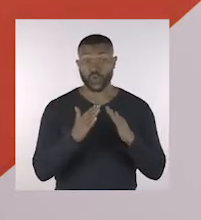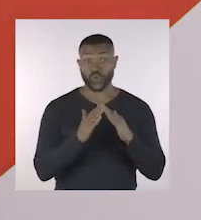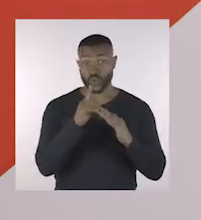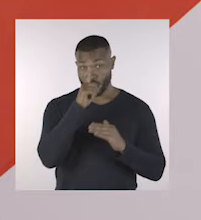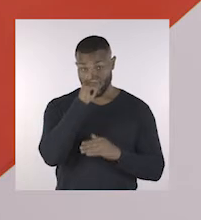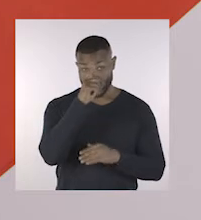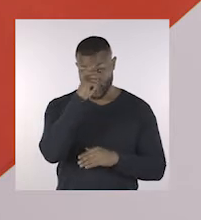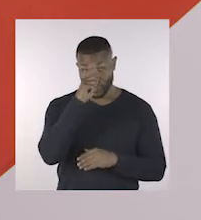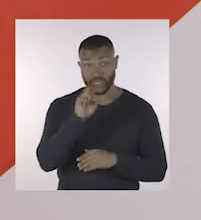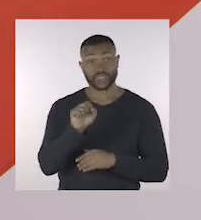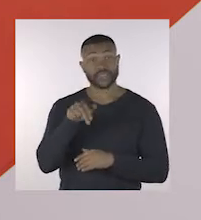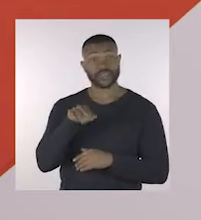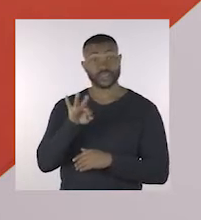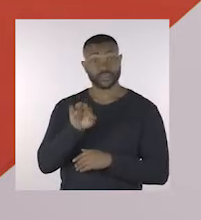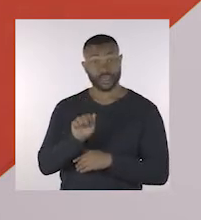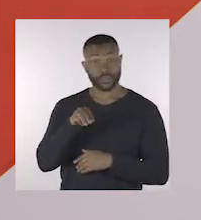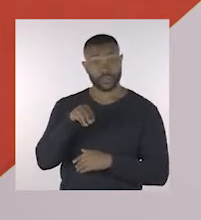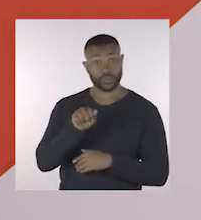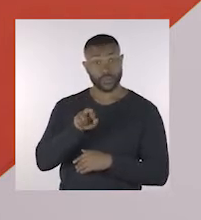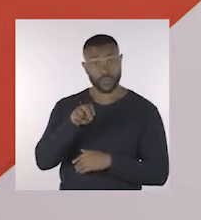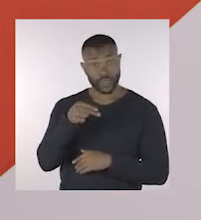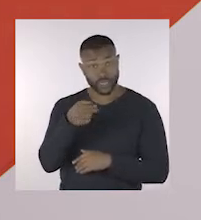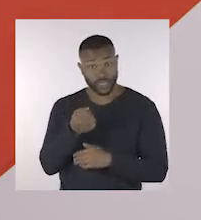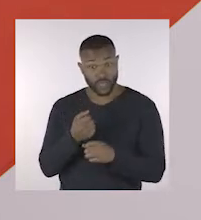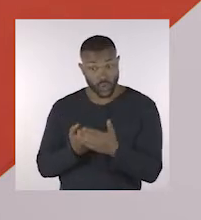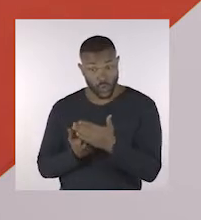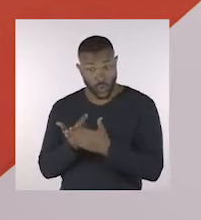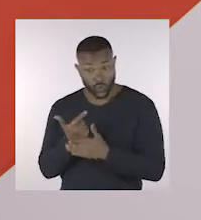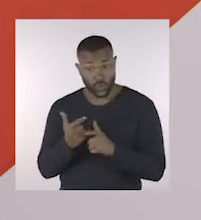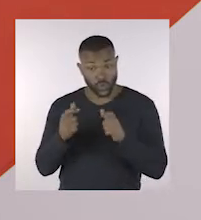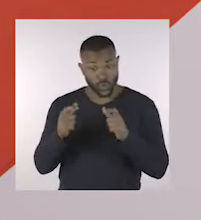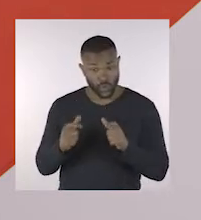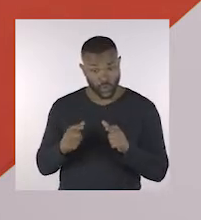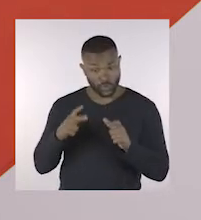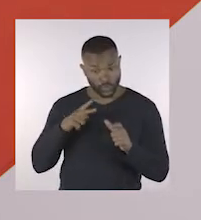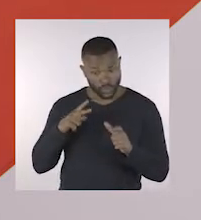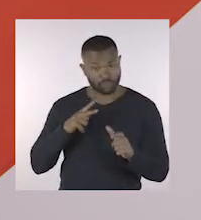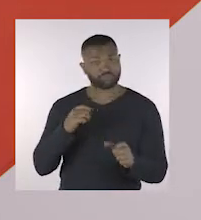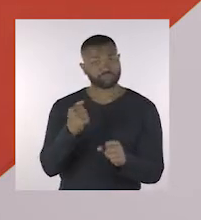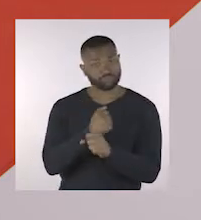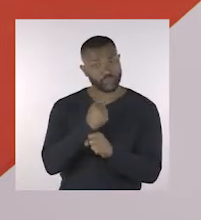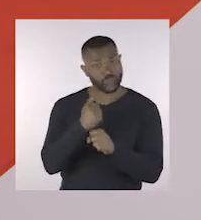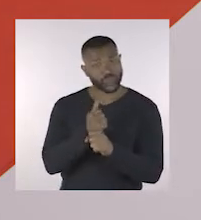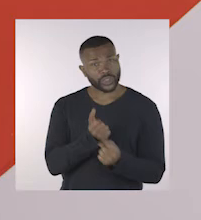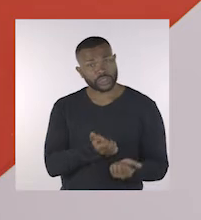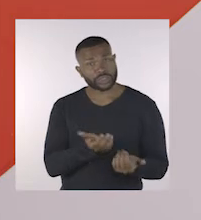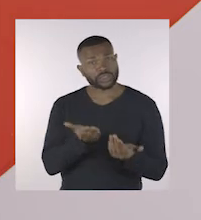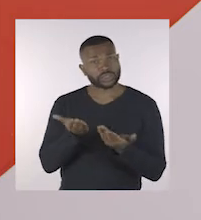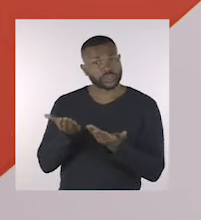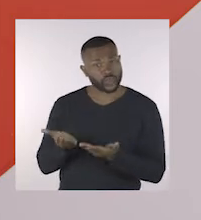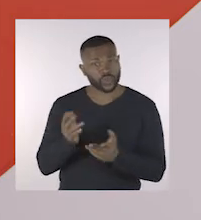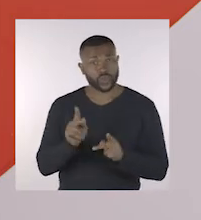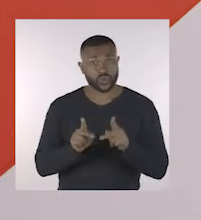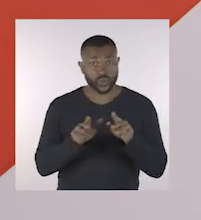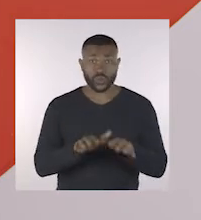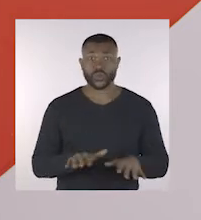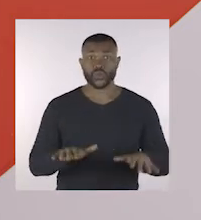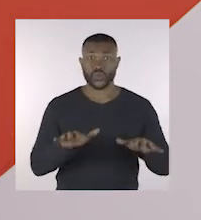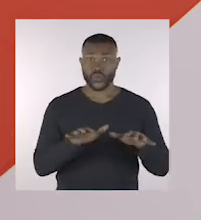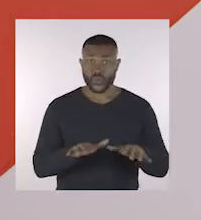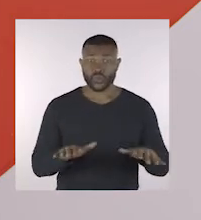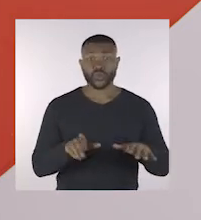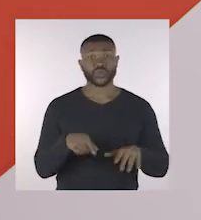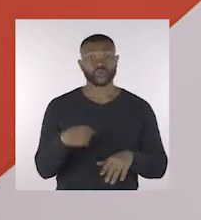governo Haddad entregou Hospital Santa Marina é comprou portanto se reformou entregou para